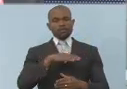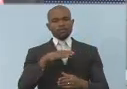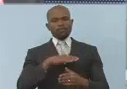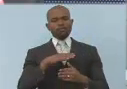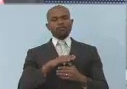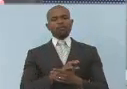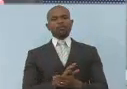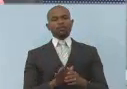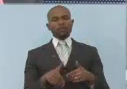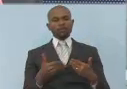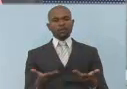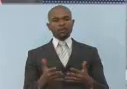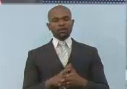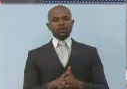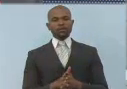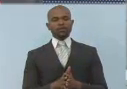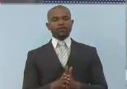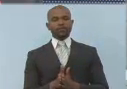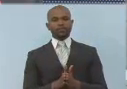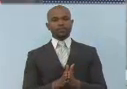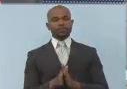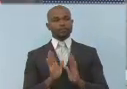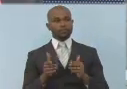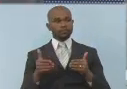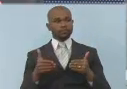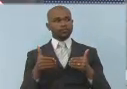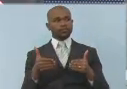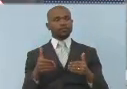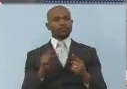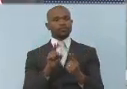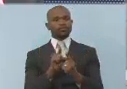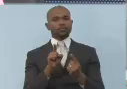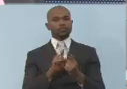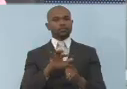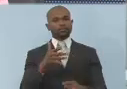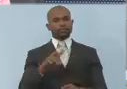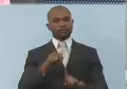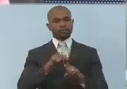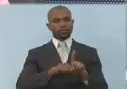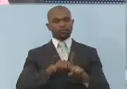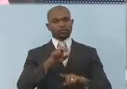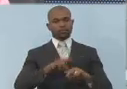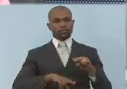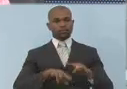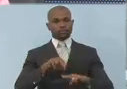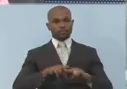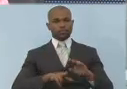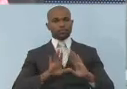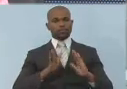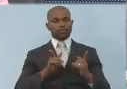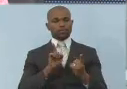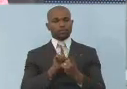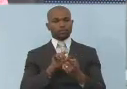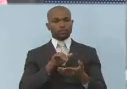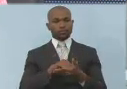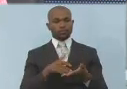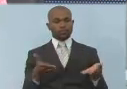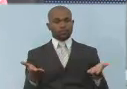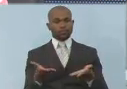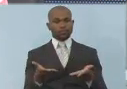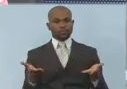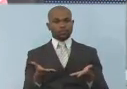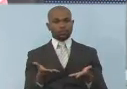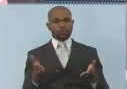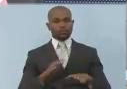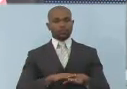E, tendo iniciado o atendimento em meados de junho, já atendeu até hoje mais